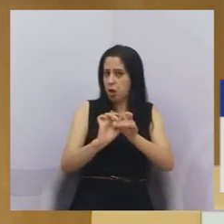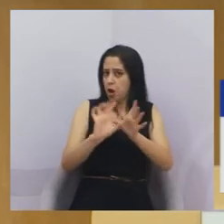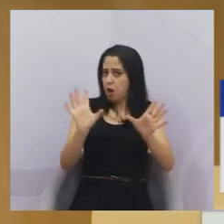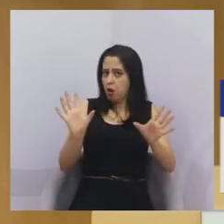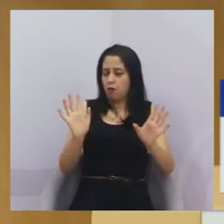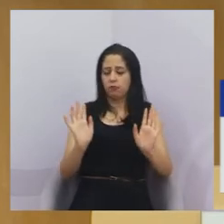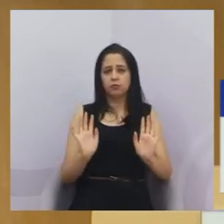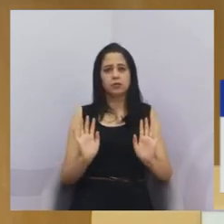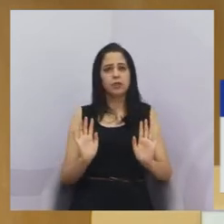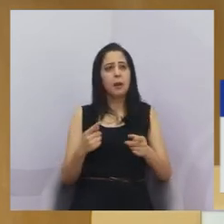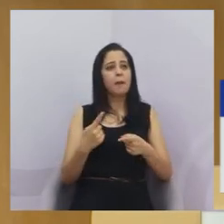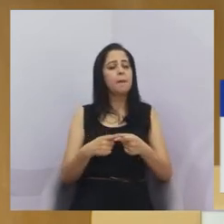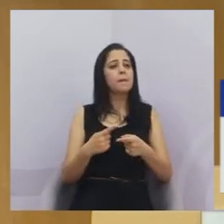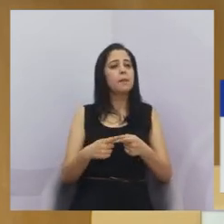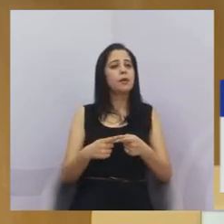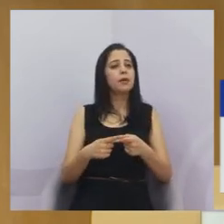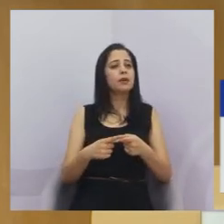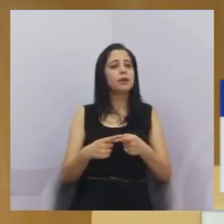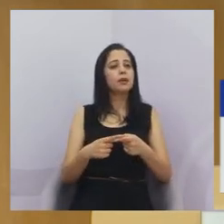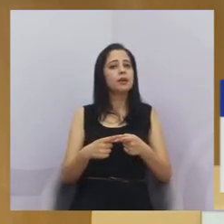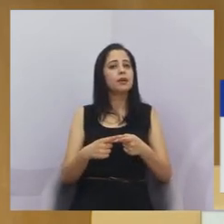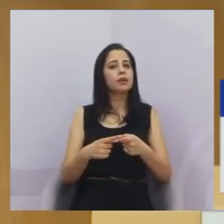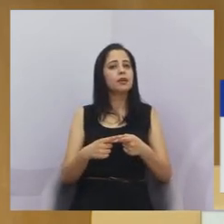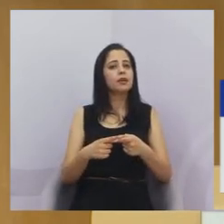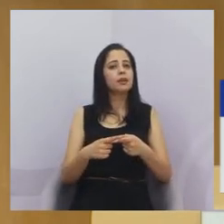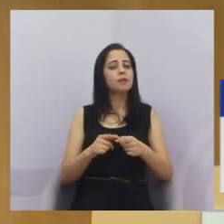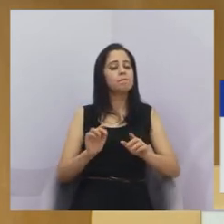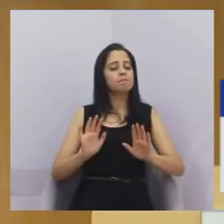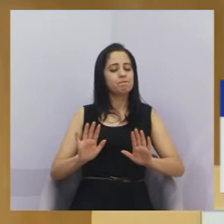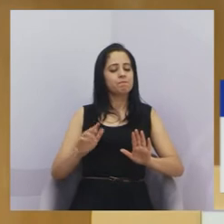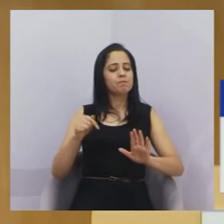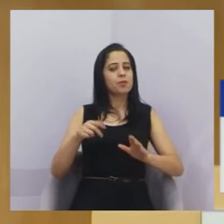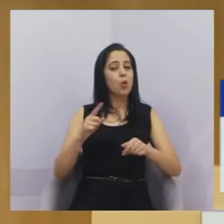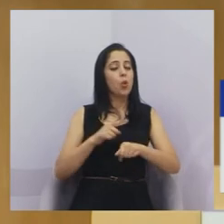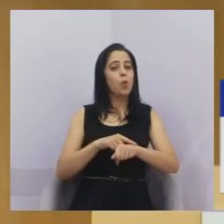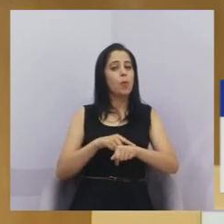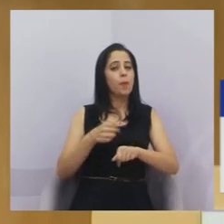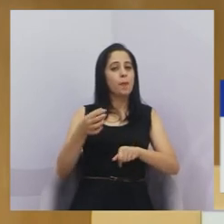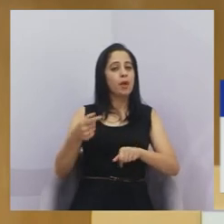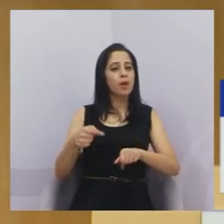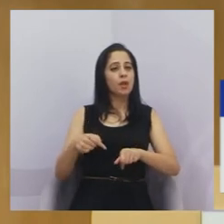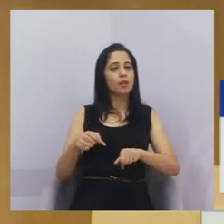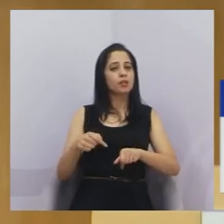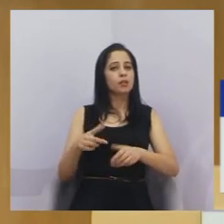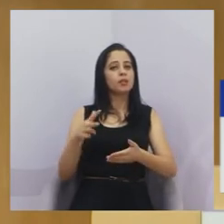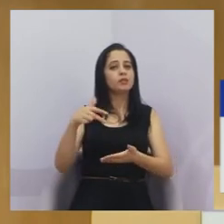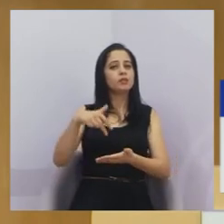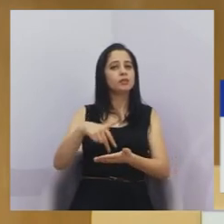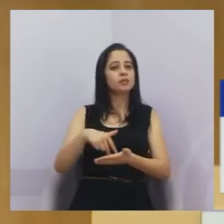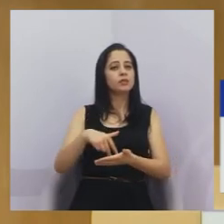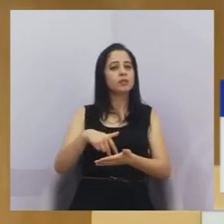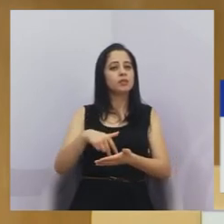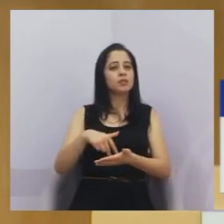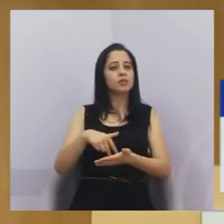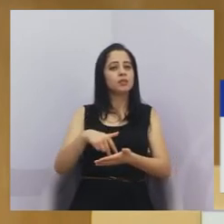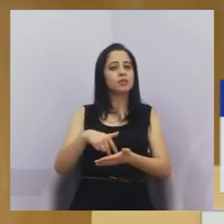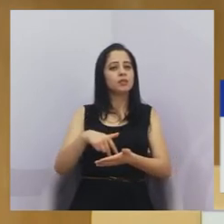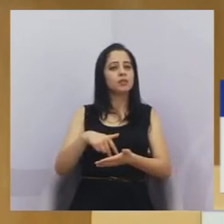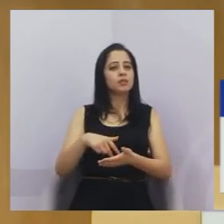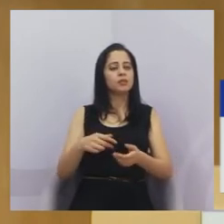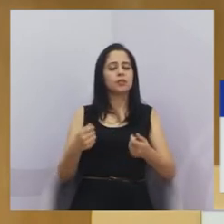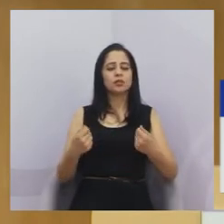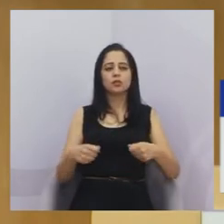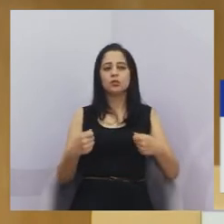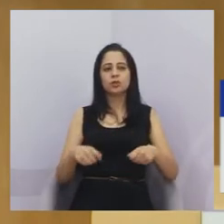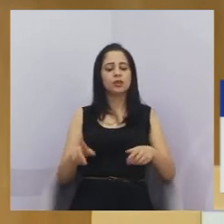quê? A hora de colocar também aqui nessa casa, vocês colocarem e acharam melhor colocar os vereadores aqui